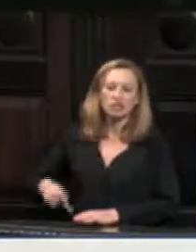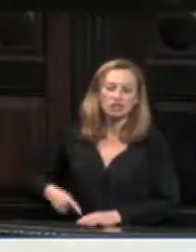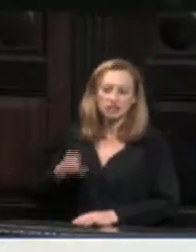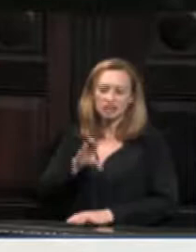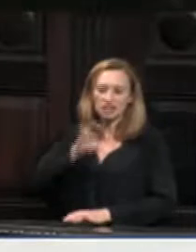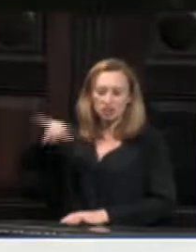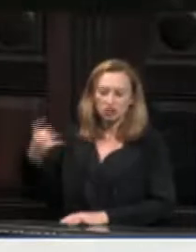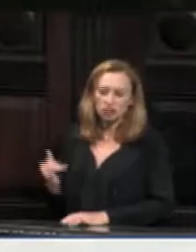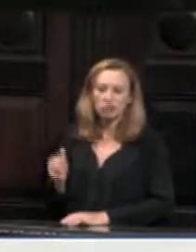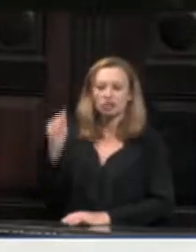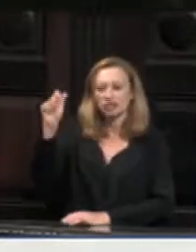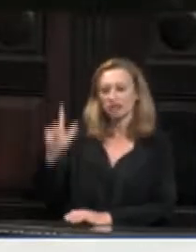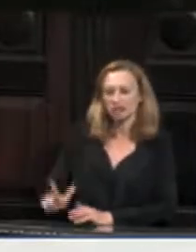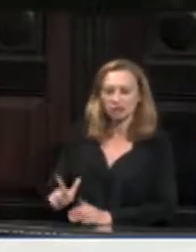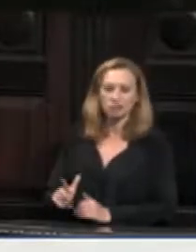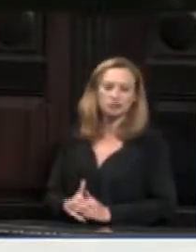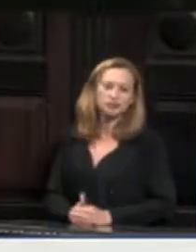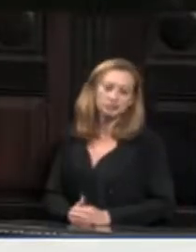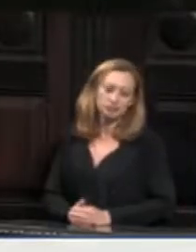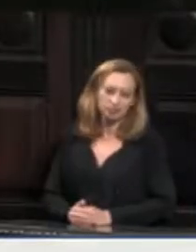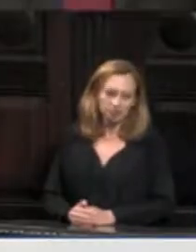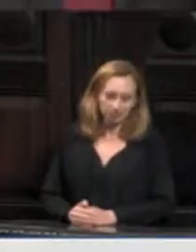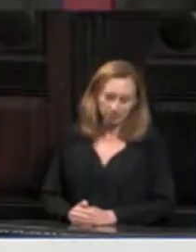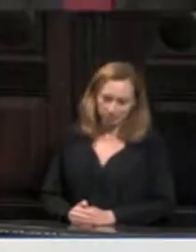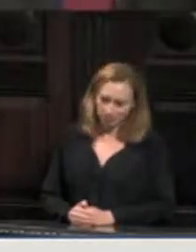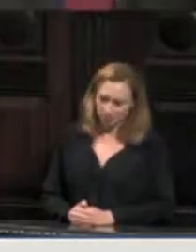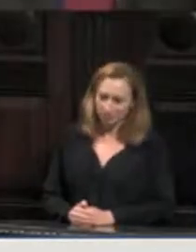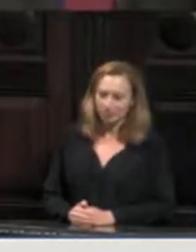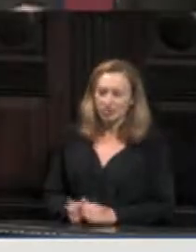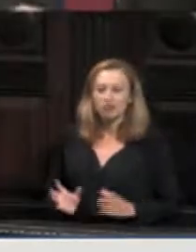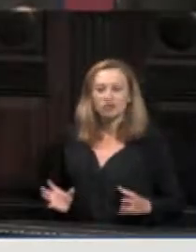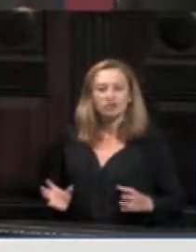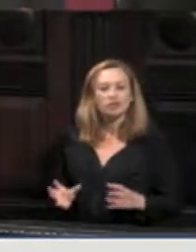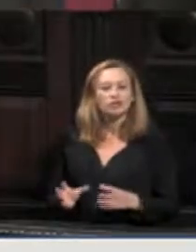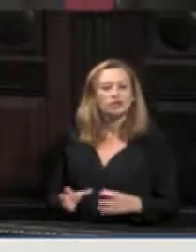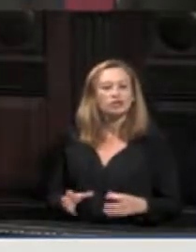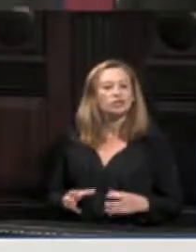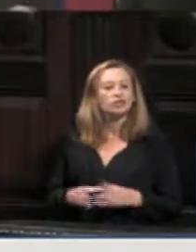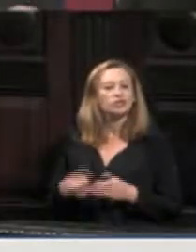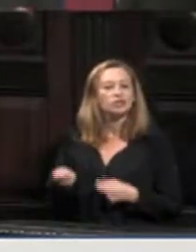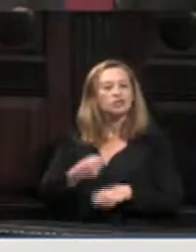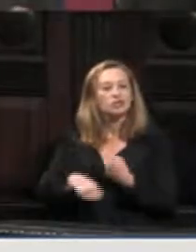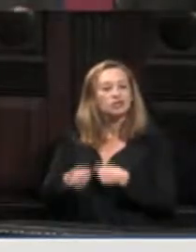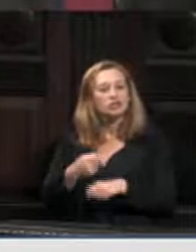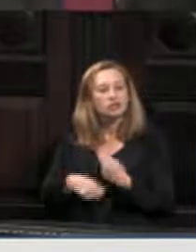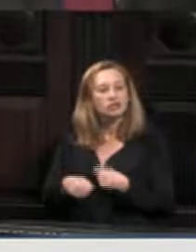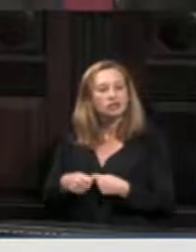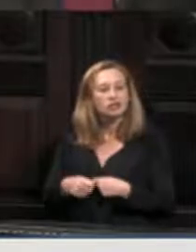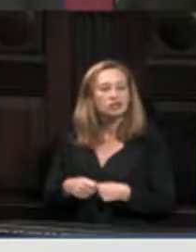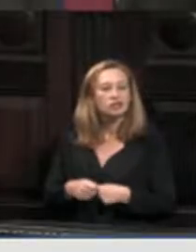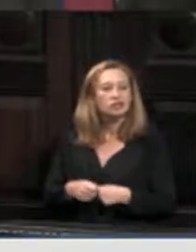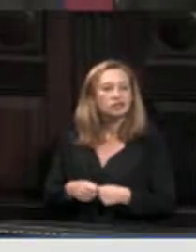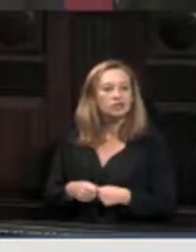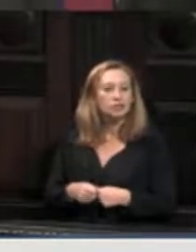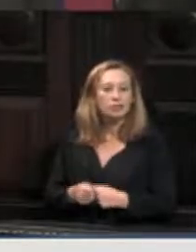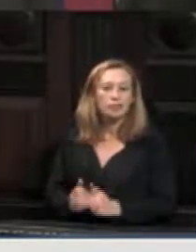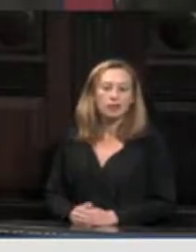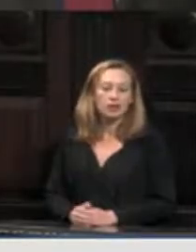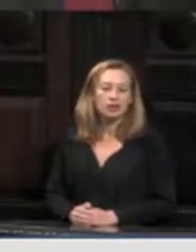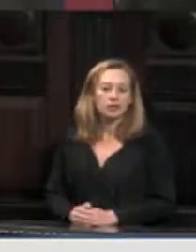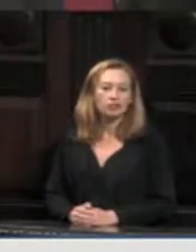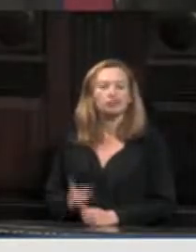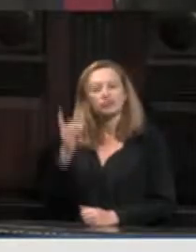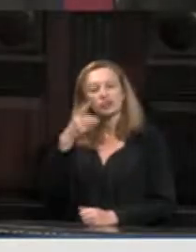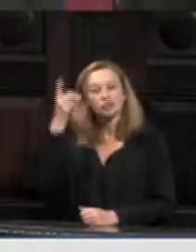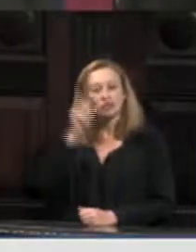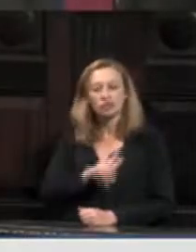CCJ, André Lazzaroni. Pela Comissão de Orçamento, Finanças, Fiscalização Financeira e Controle,